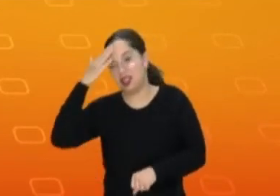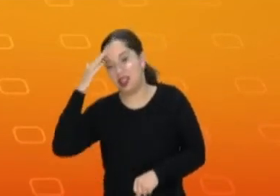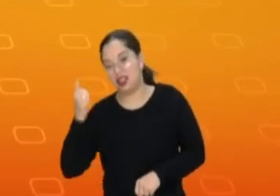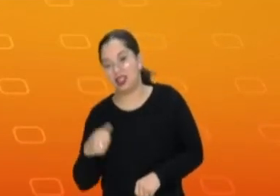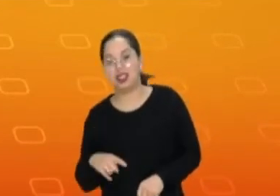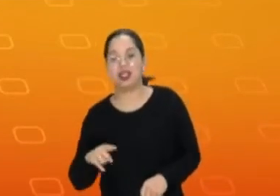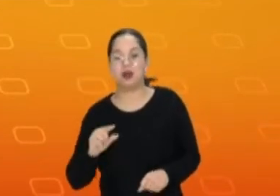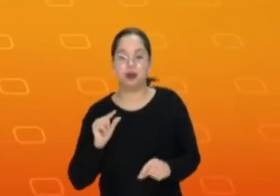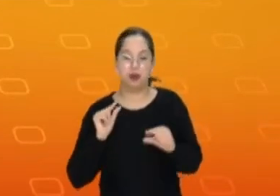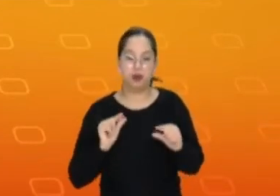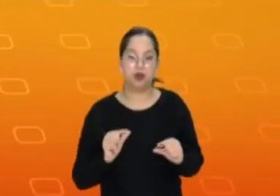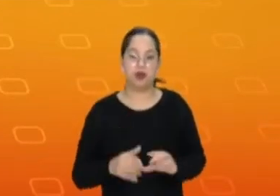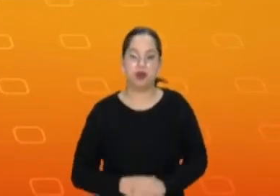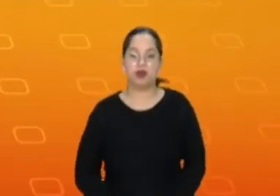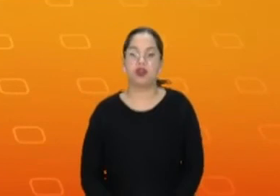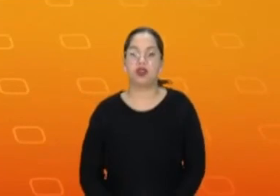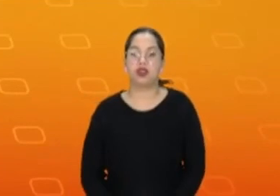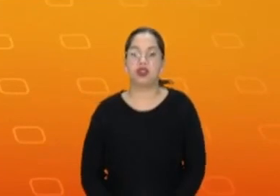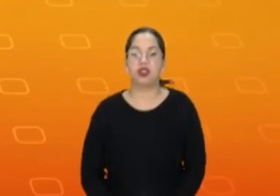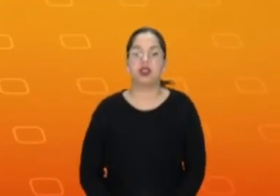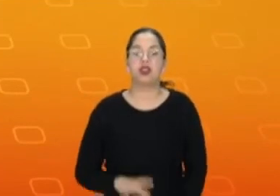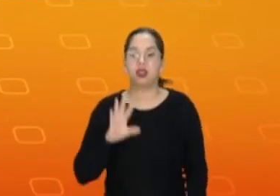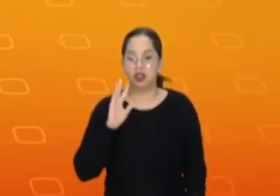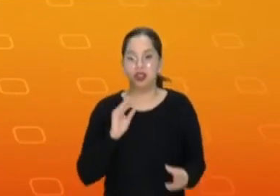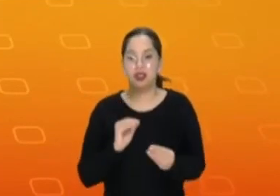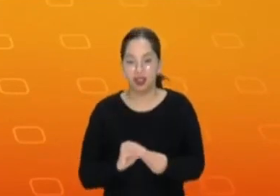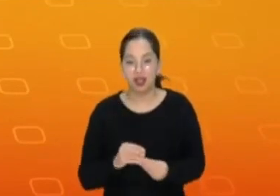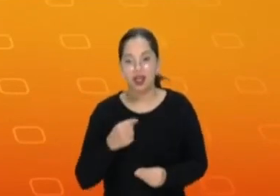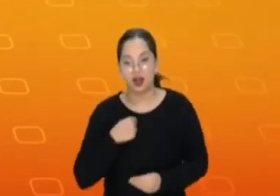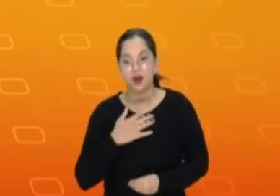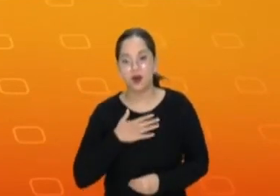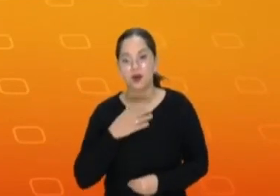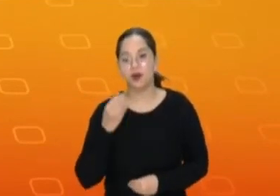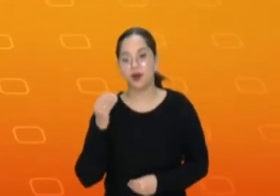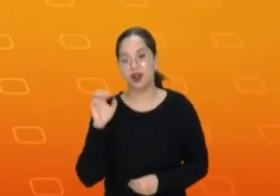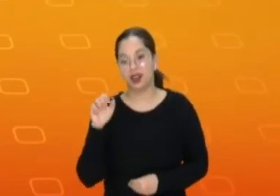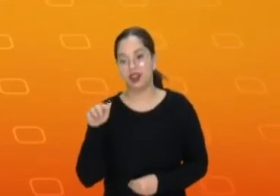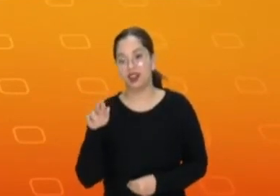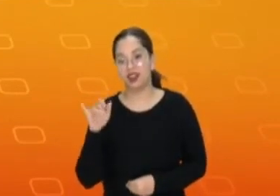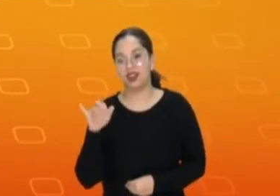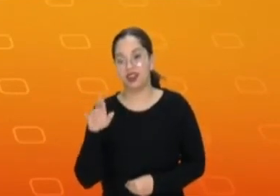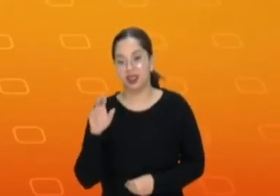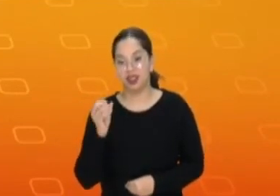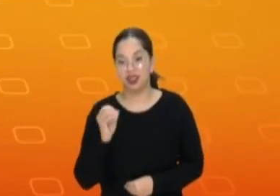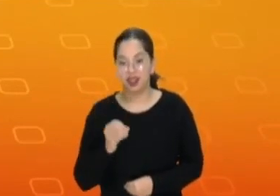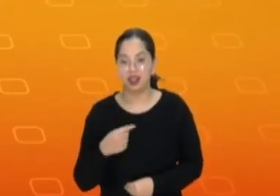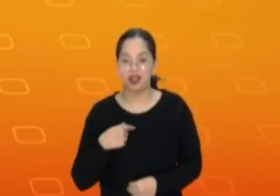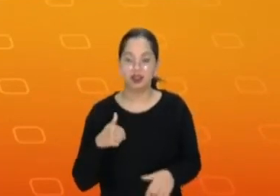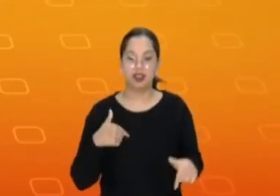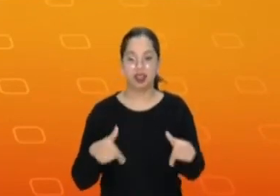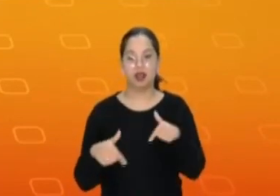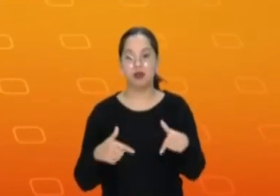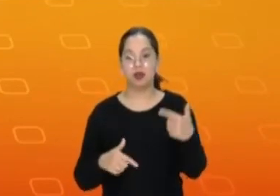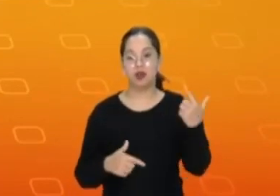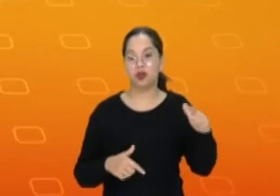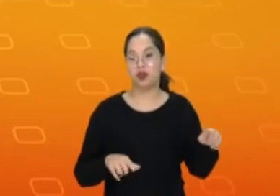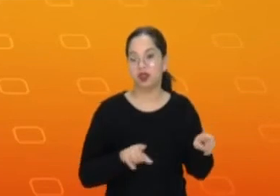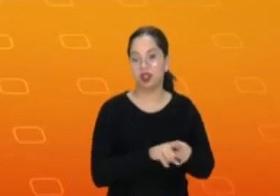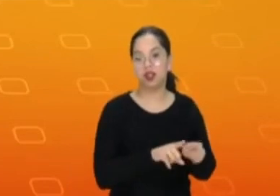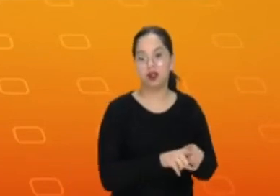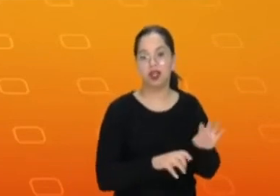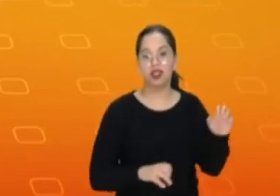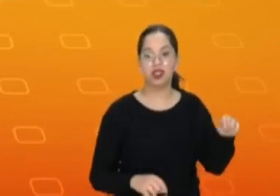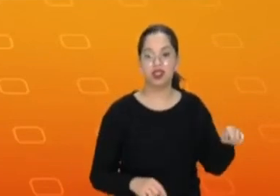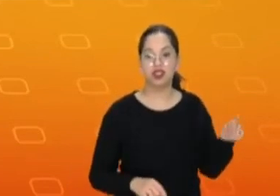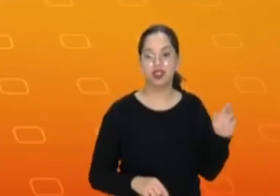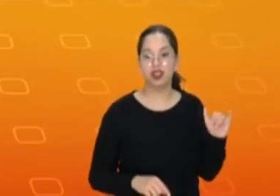do conteúdo ao lado. Então, eu como engenheiro de computação, privo e trabalho com excelentes engenheiros elétricos do meu lado,